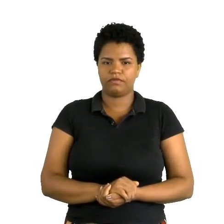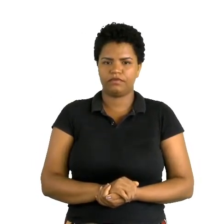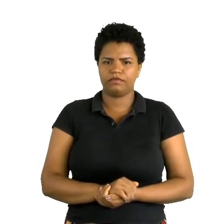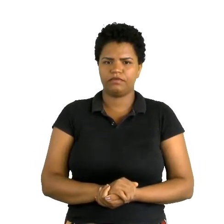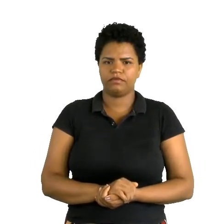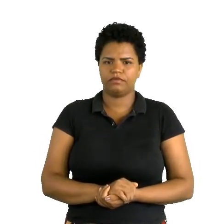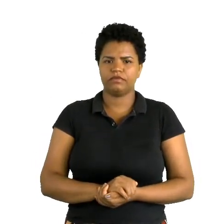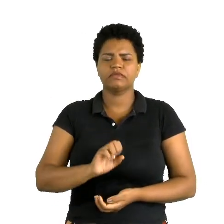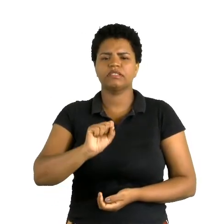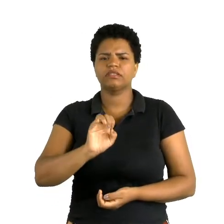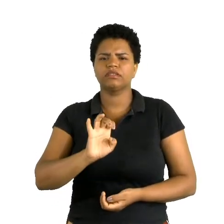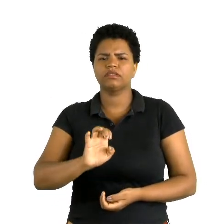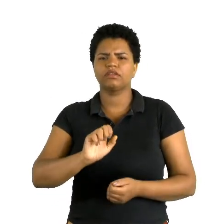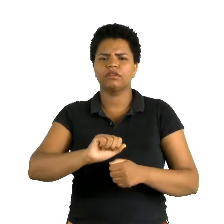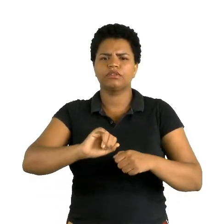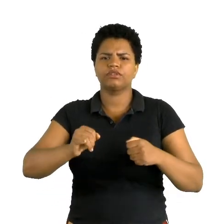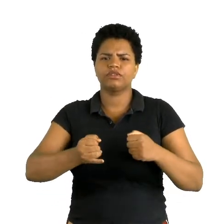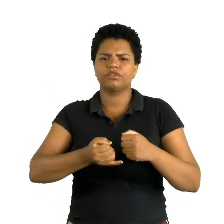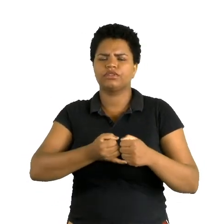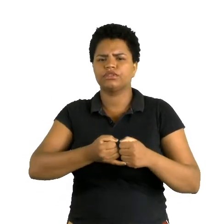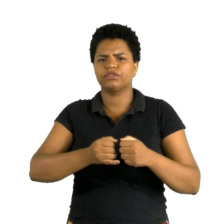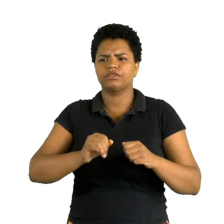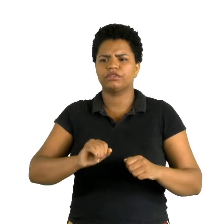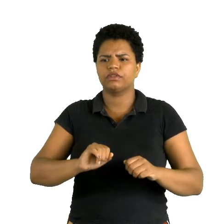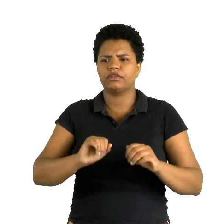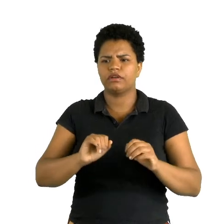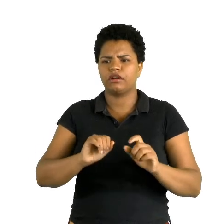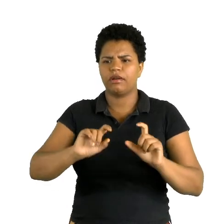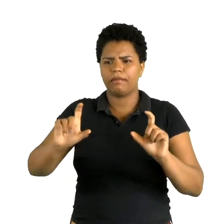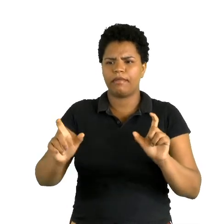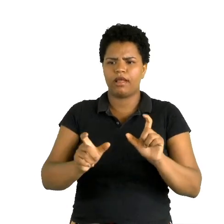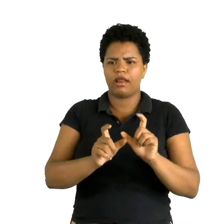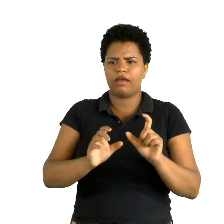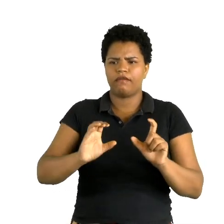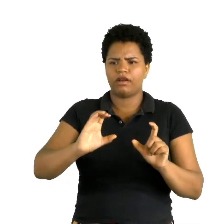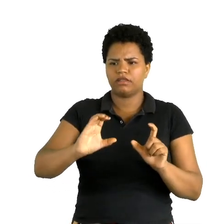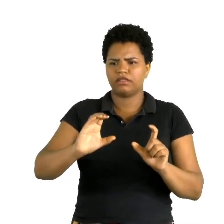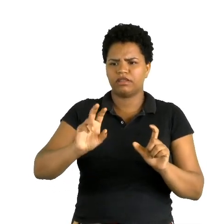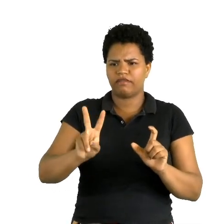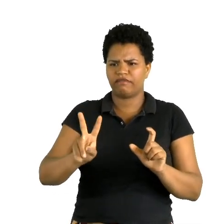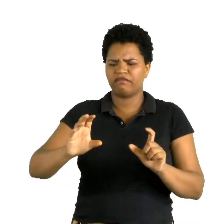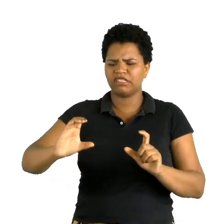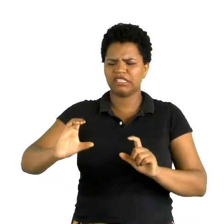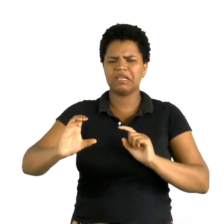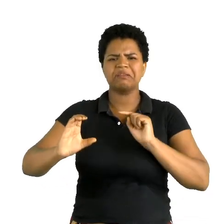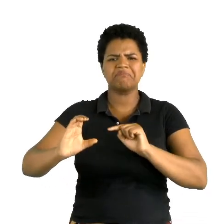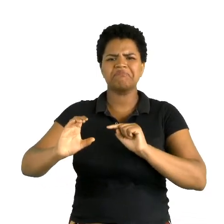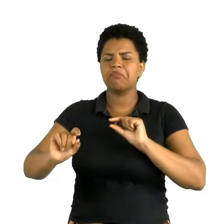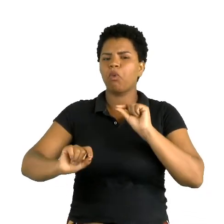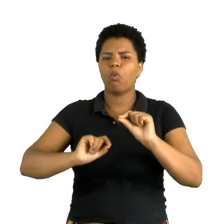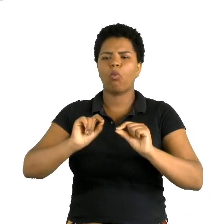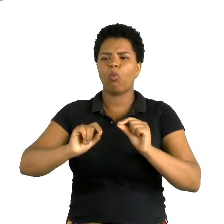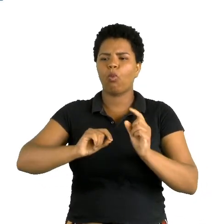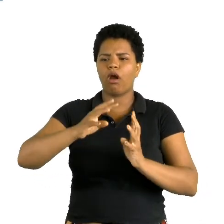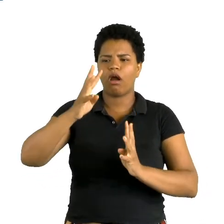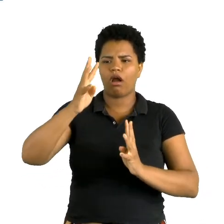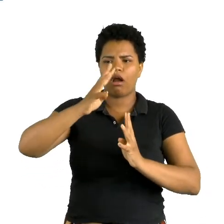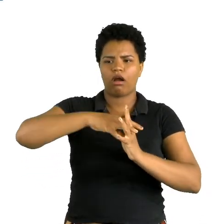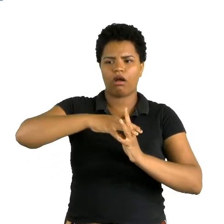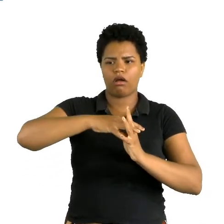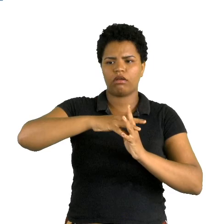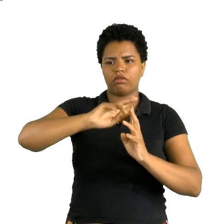Se o adjetivo terminar em CVC, what CVC, teacher? Consonante, vowel,